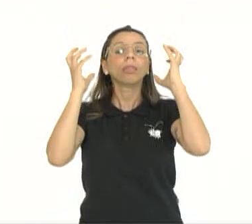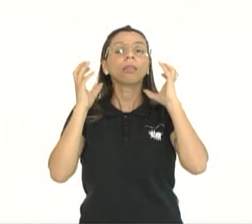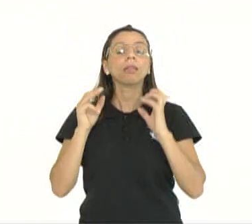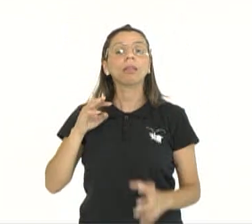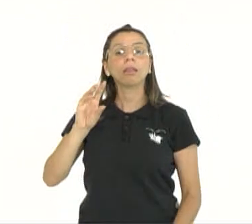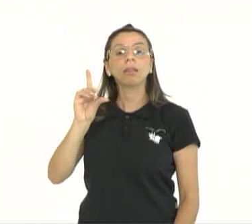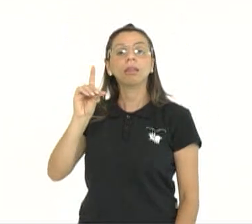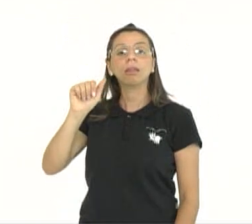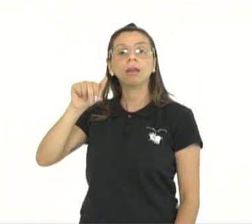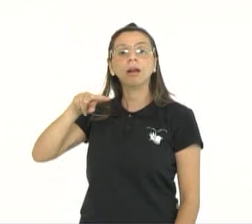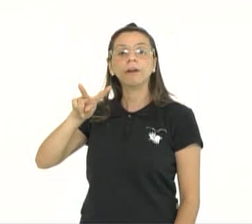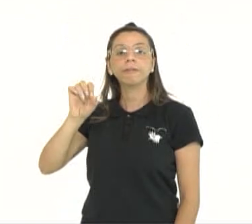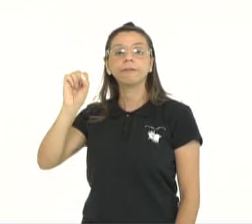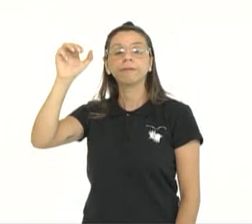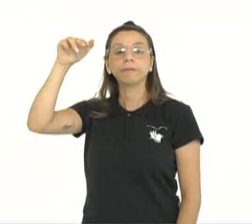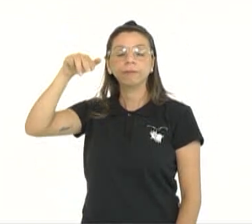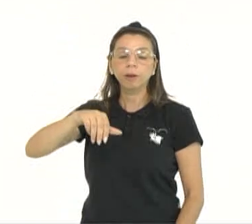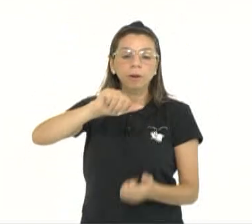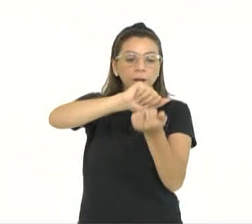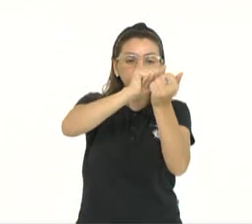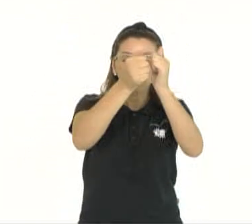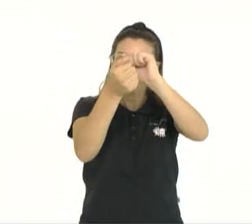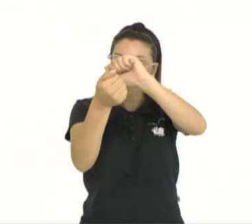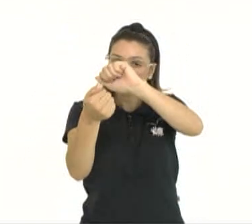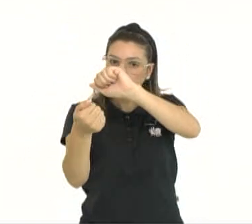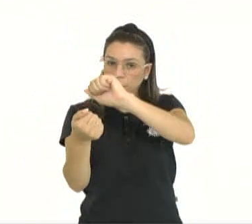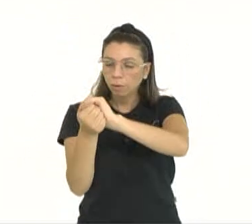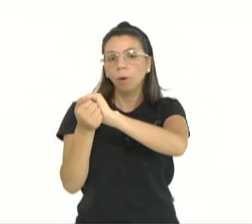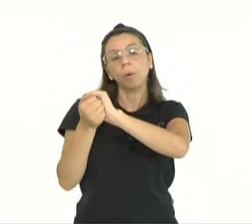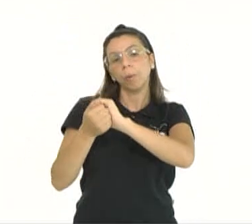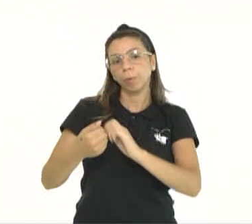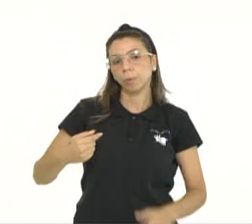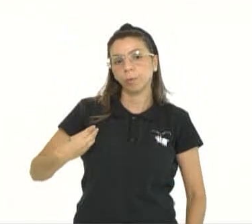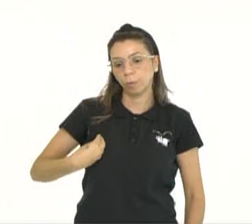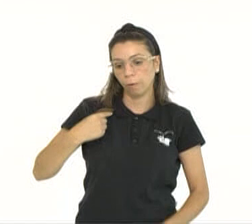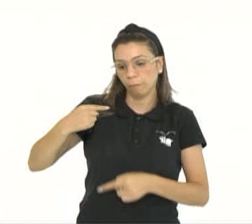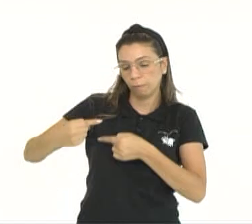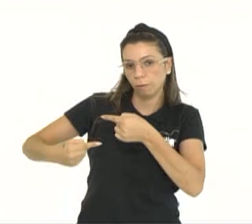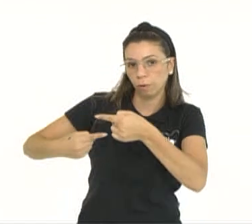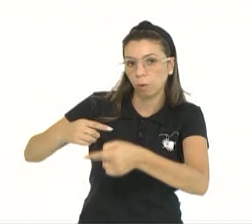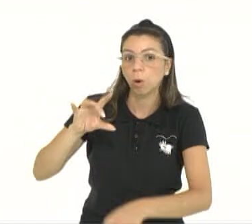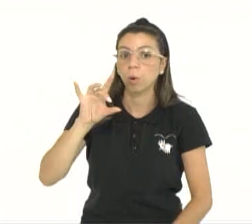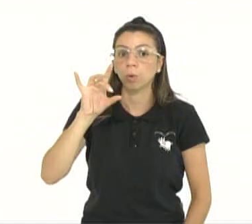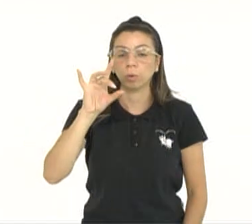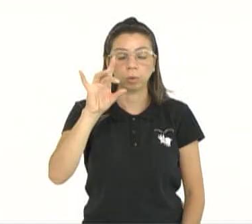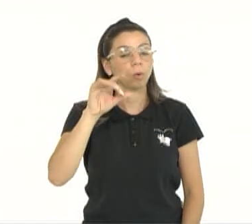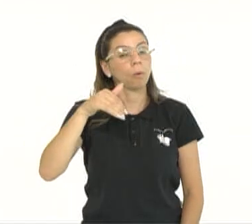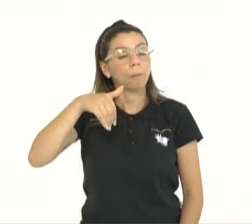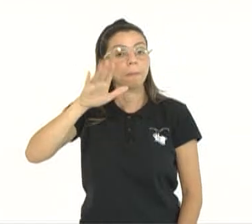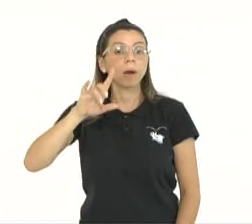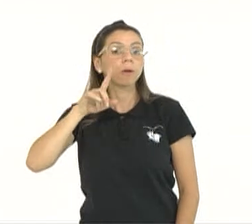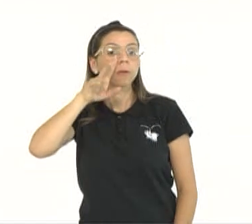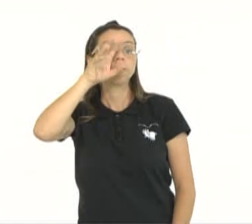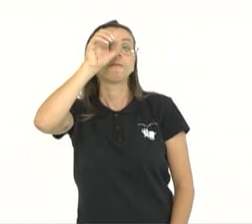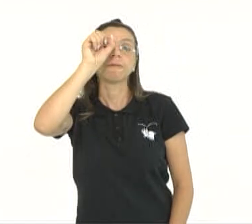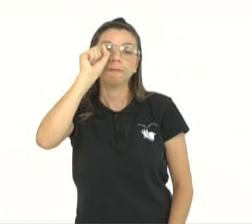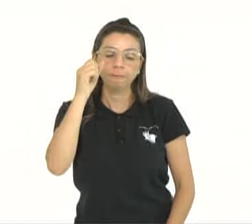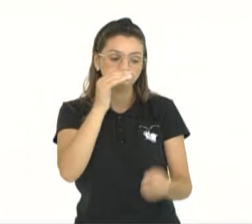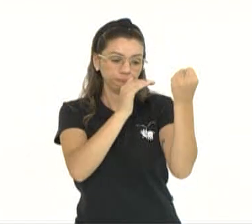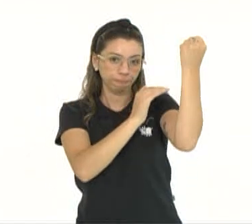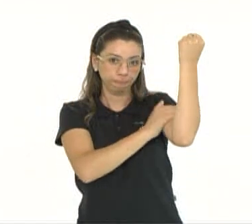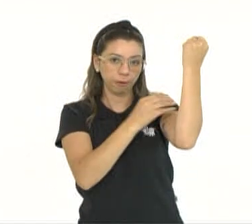o estudo sobre a adaptação das espécies, só o mais forte sobrevive, né? E como é que os